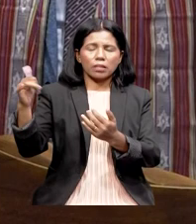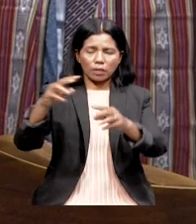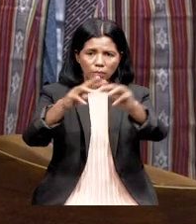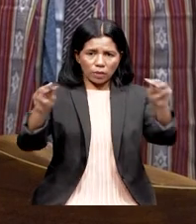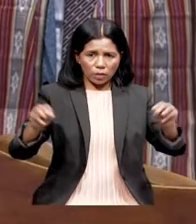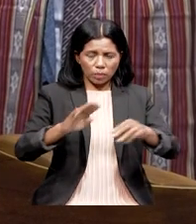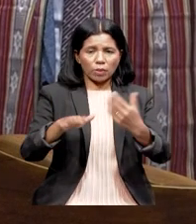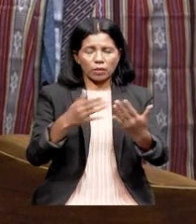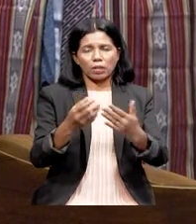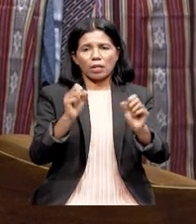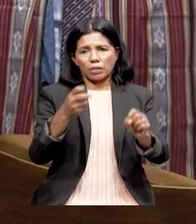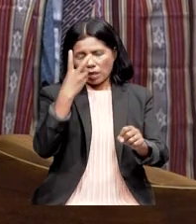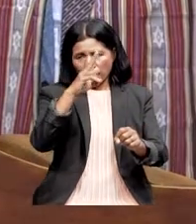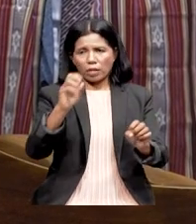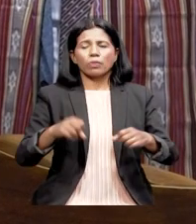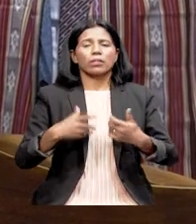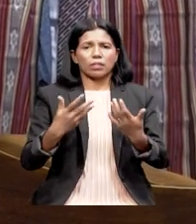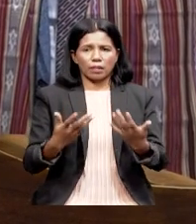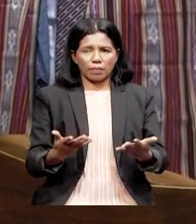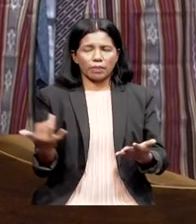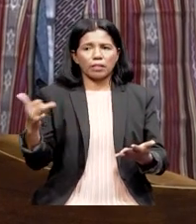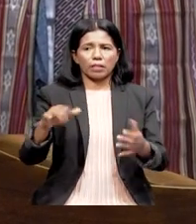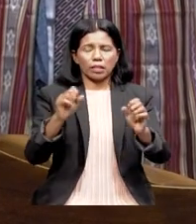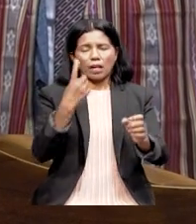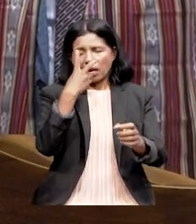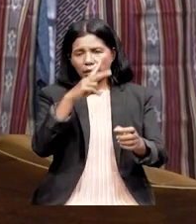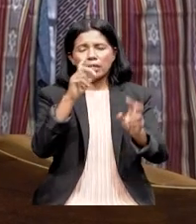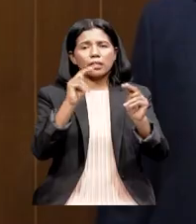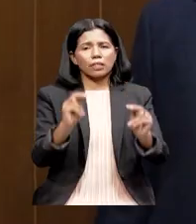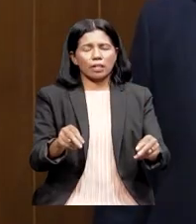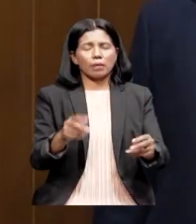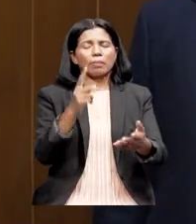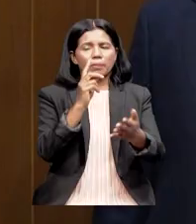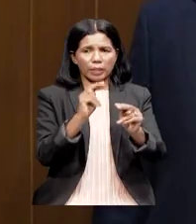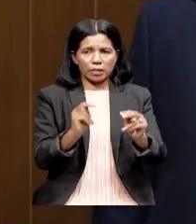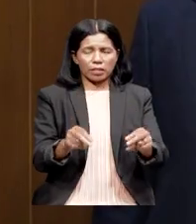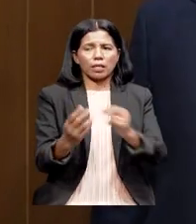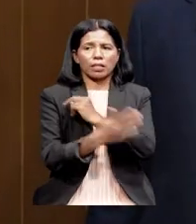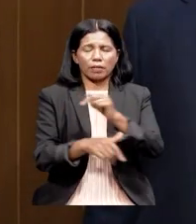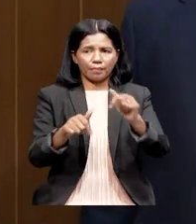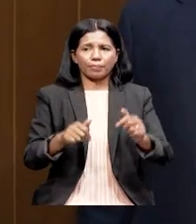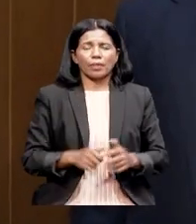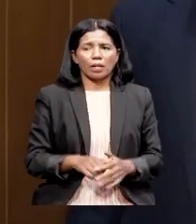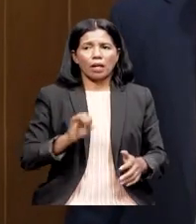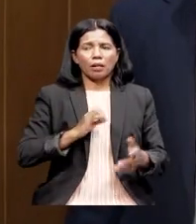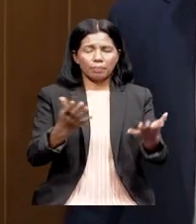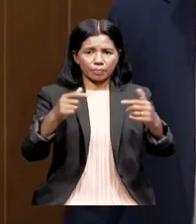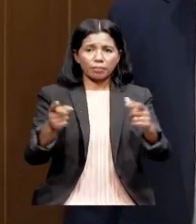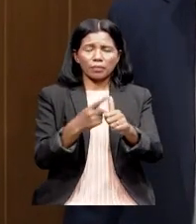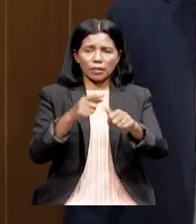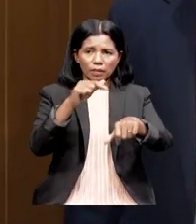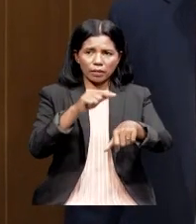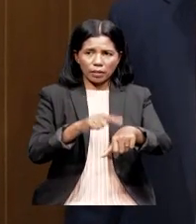hotu prahare oinsa para bele itahare cira ma precisa na saunda né. A parte de nós é a primeira vez, espero que não seja a única